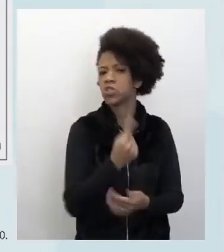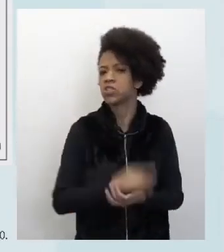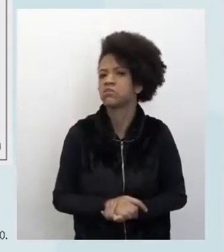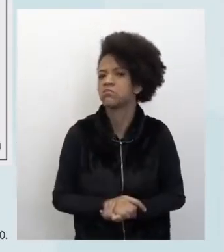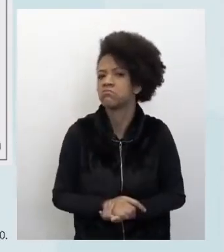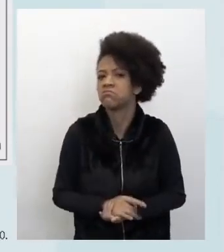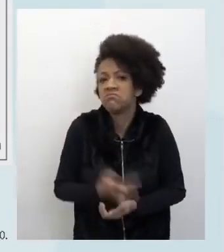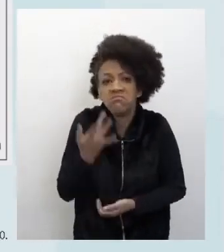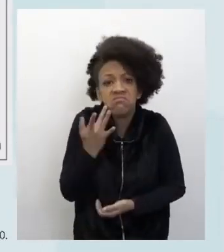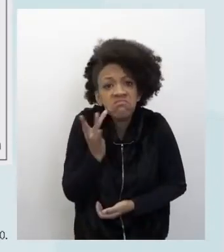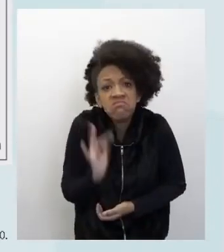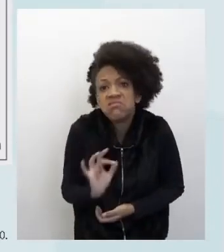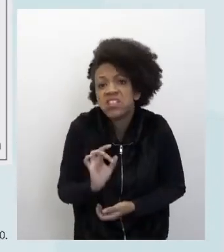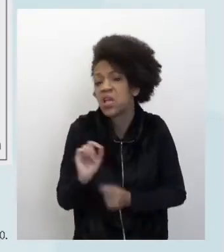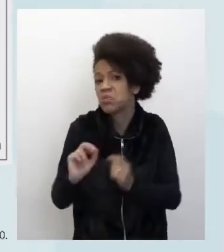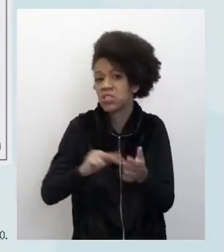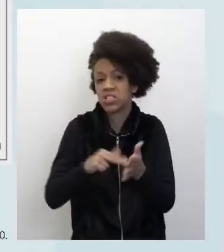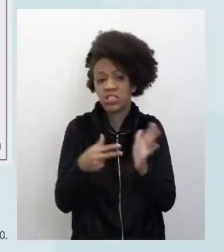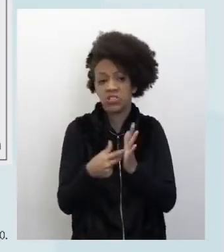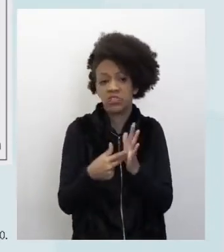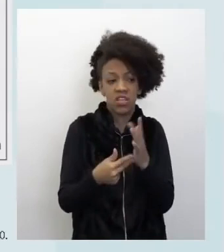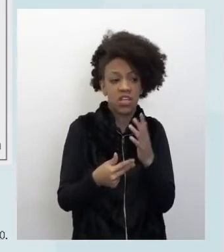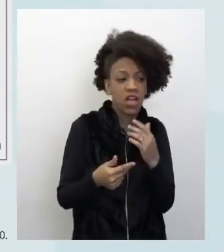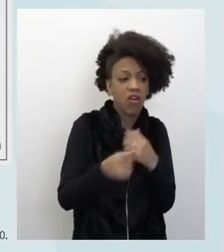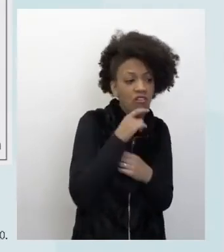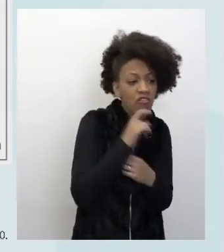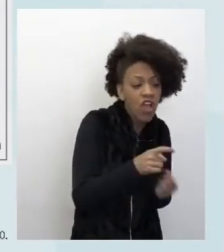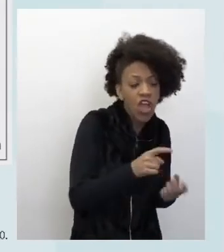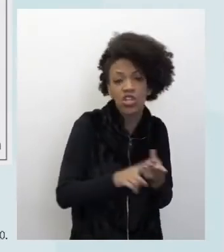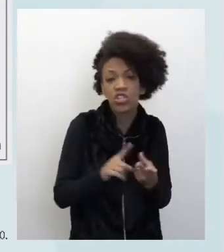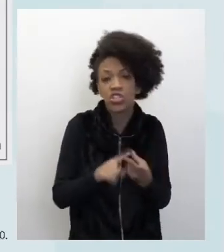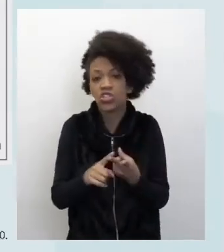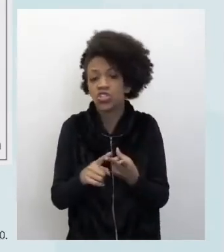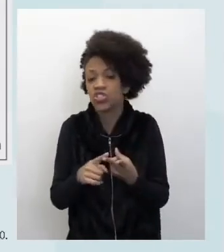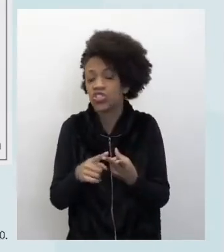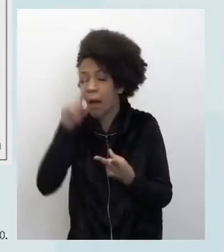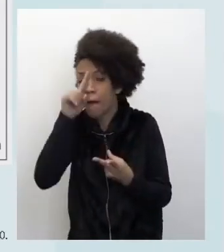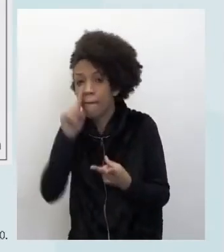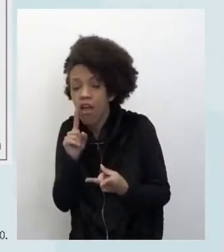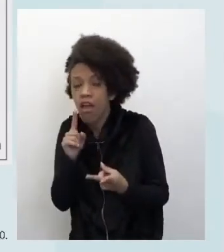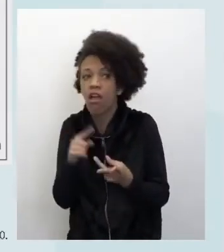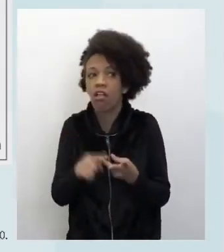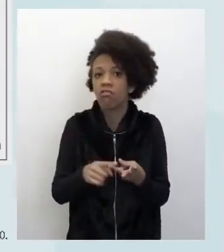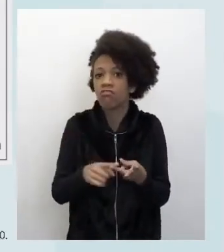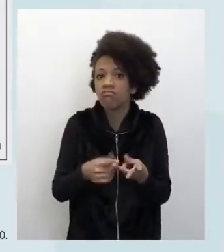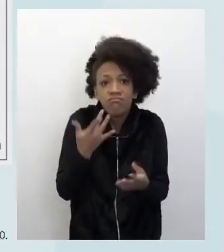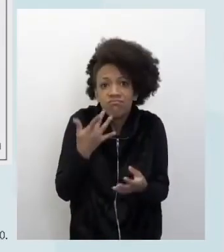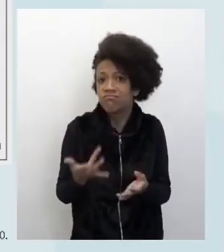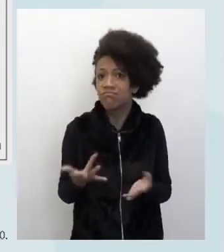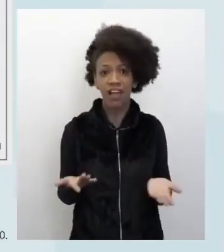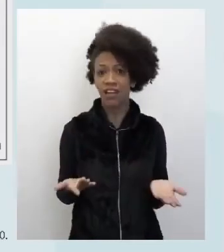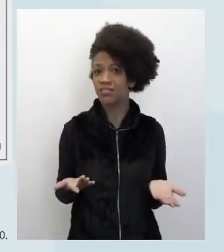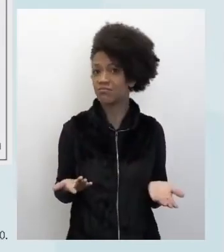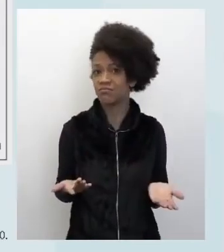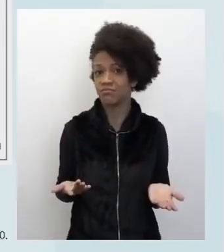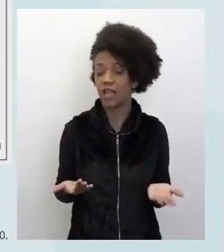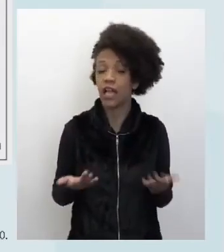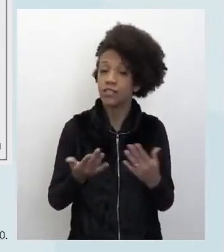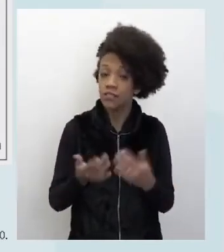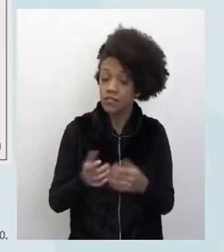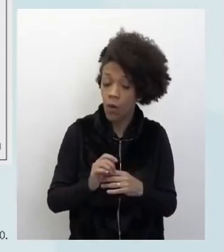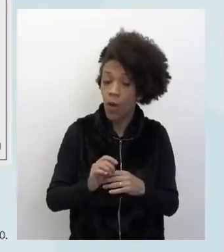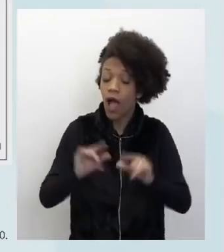não tem legenda. Eu não sei o que significa o verde, não sei o que significa a tonalidade amarela. né? Então, sem dúvida, a legenda,